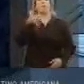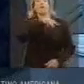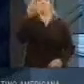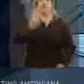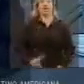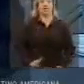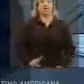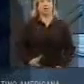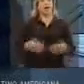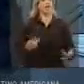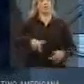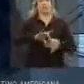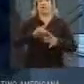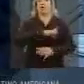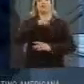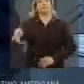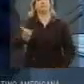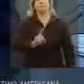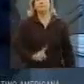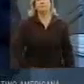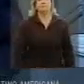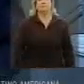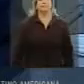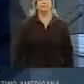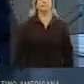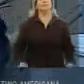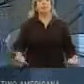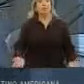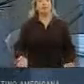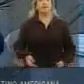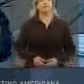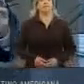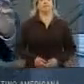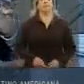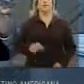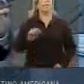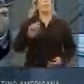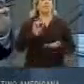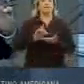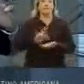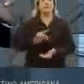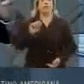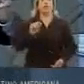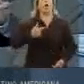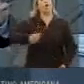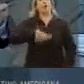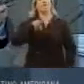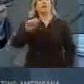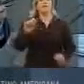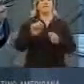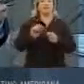E a gente não deixou ele participar. Ou seja, o dado concreto é que nós fomos